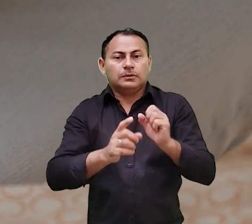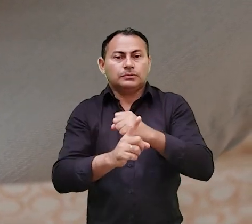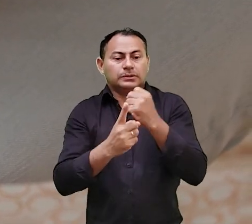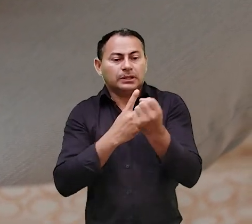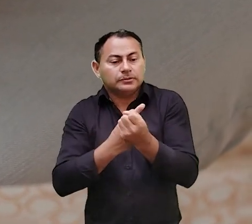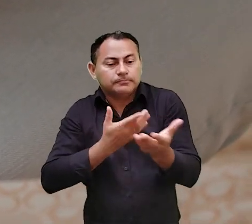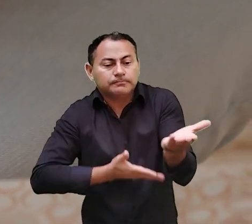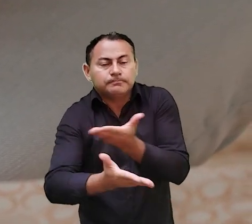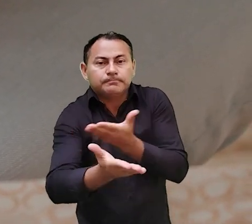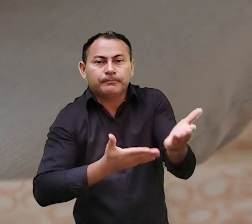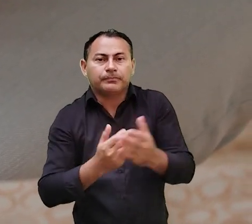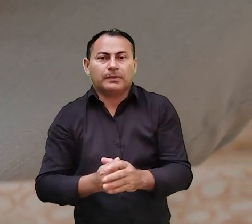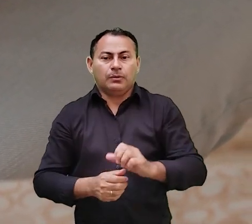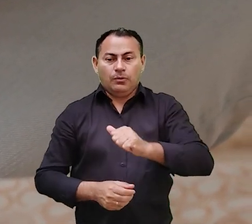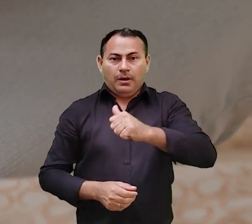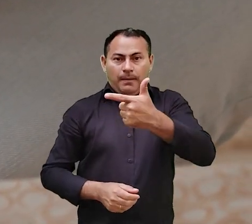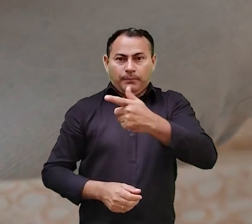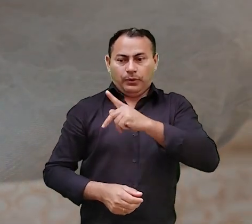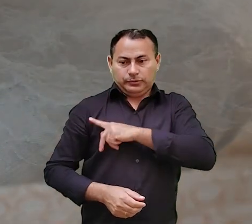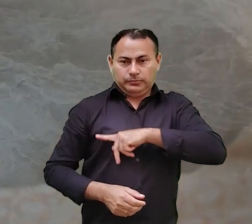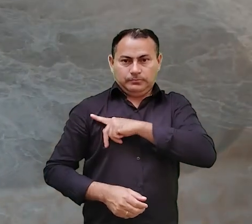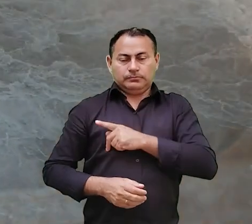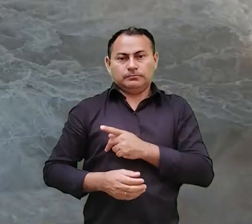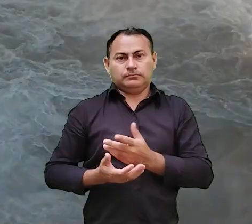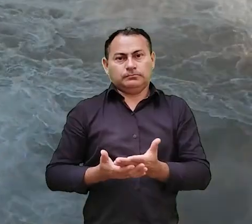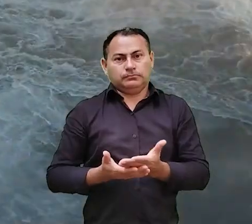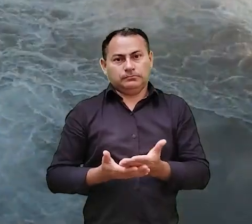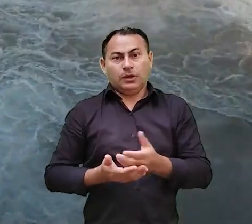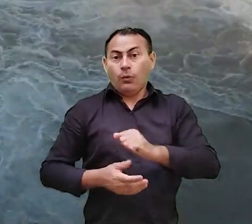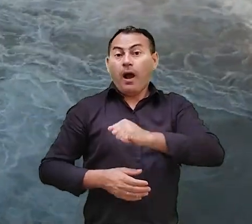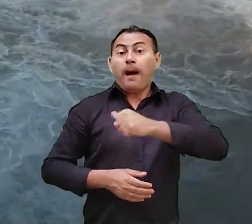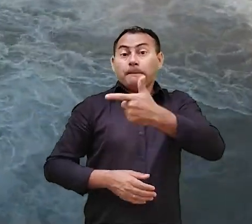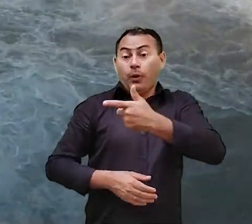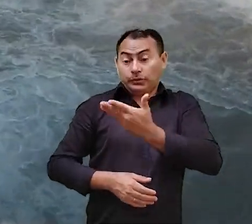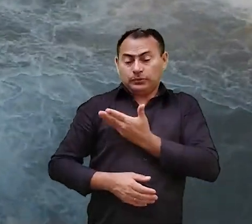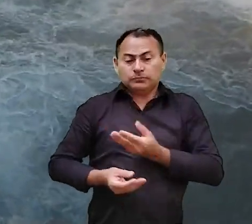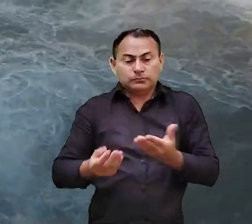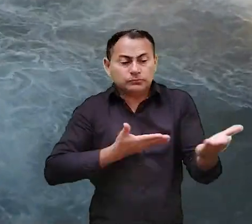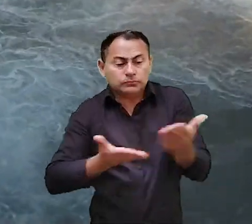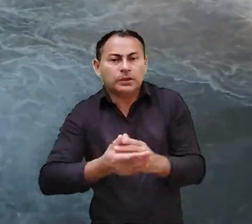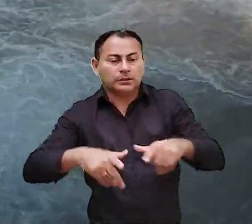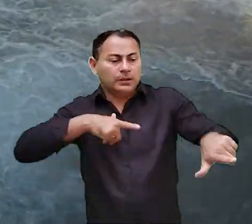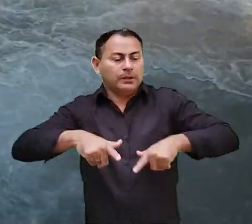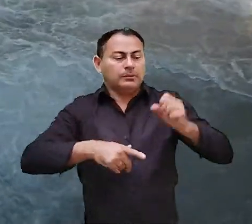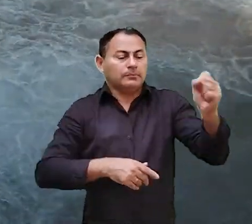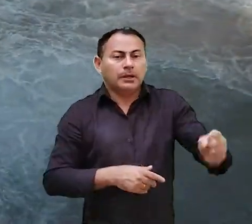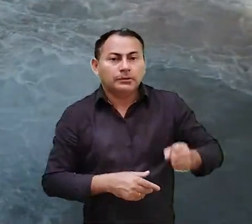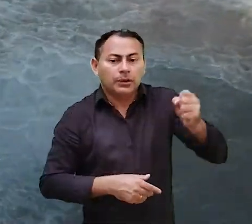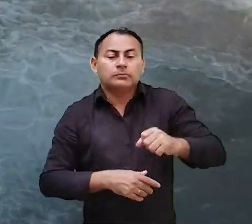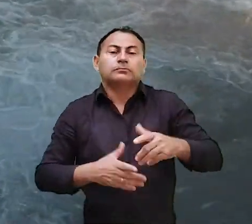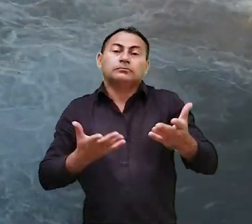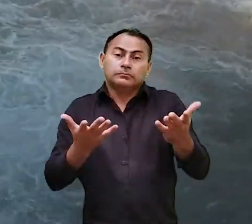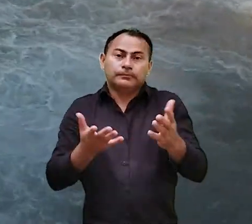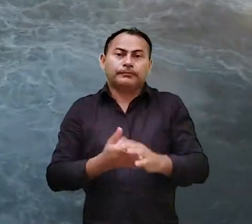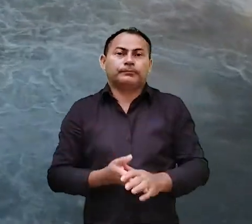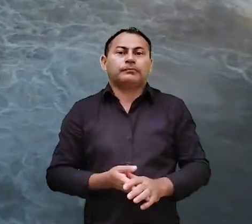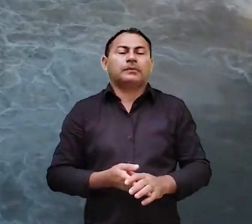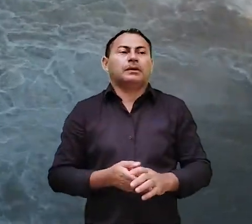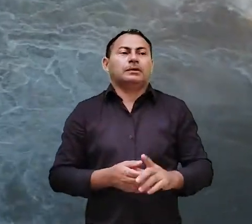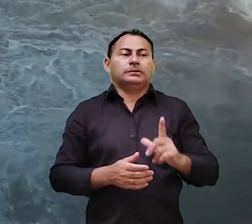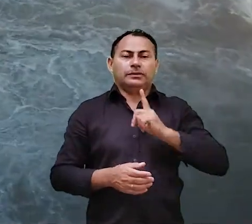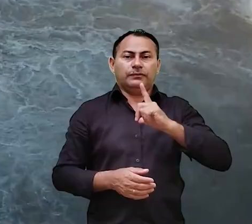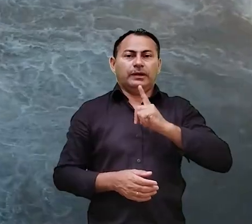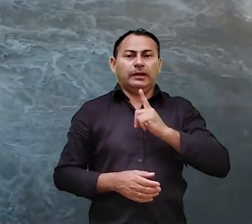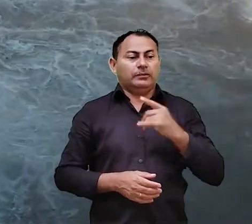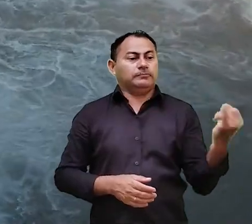Praticavam um socialismo puro. Os apóstolos estavam servindo mesas, e isso os tirava do seu trabalho pastoral.